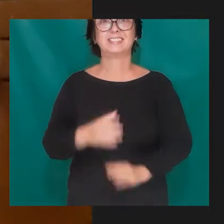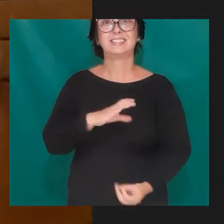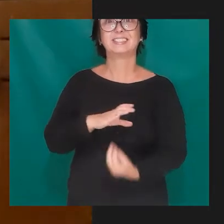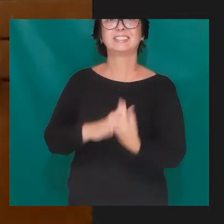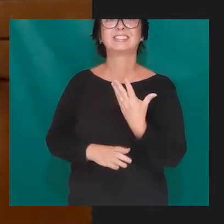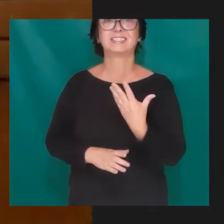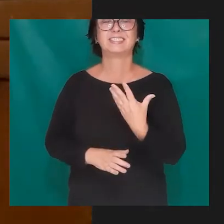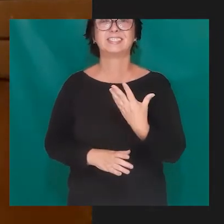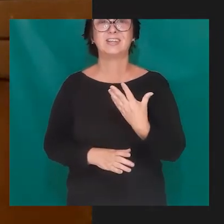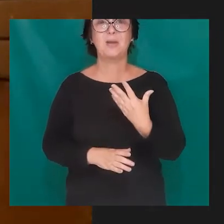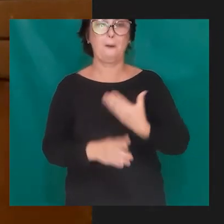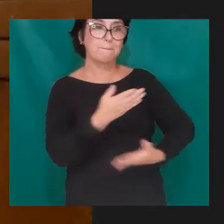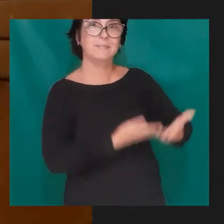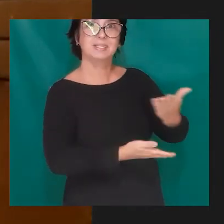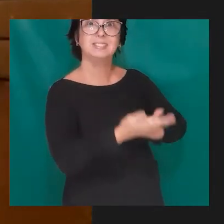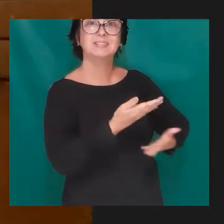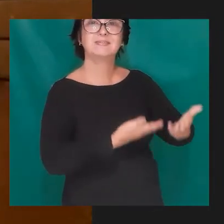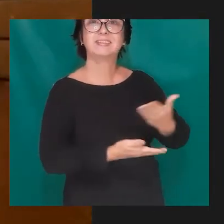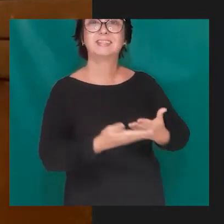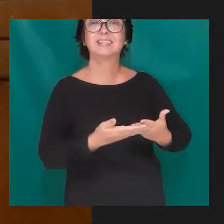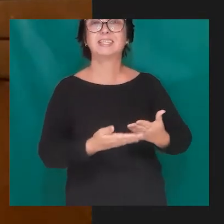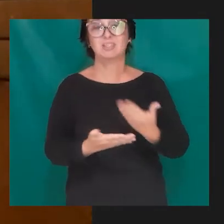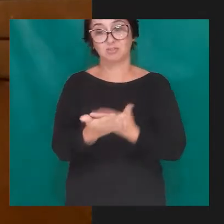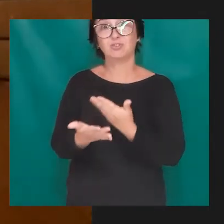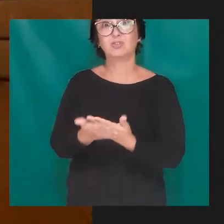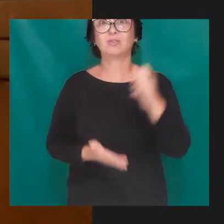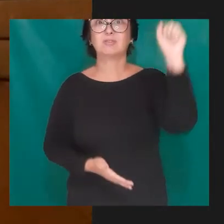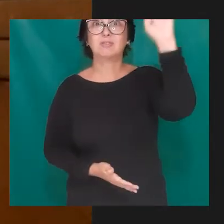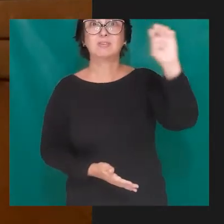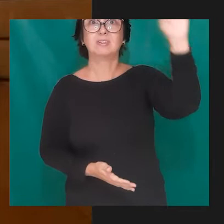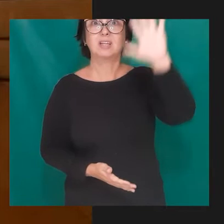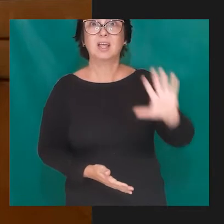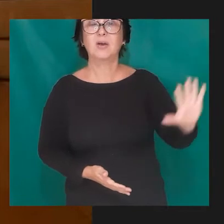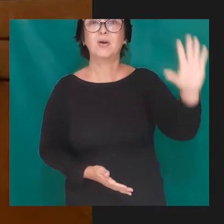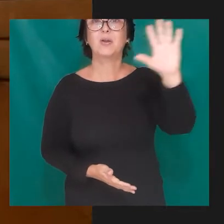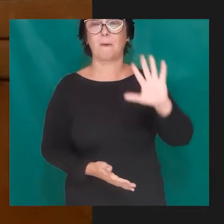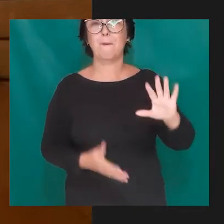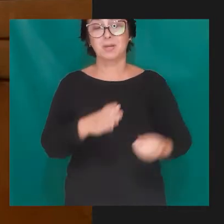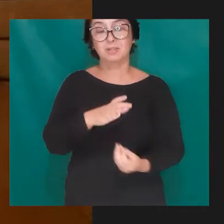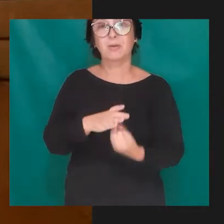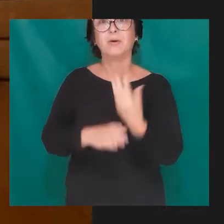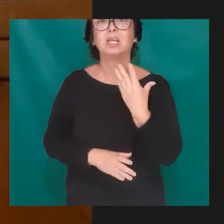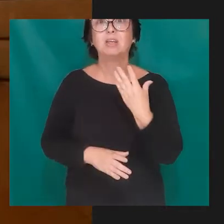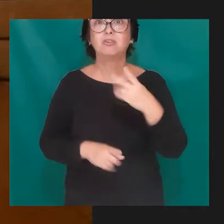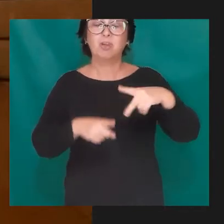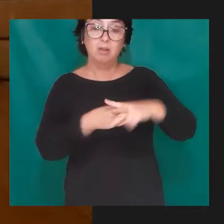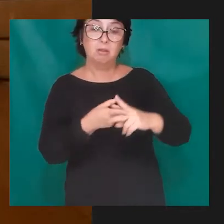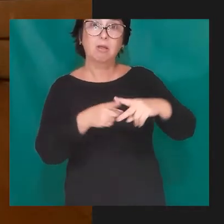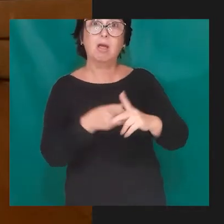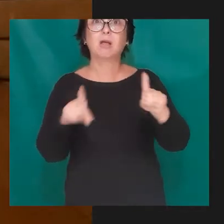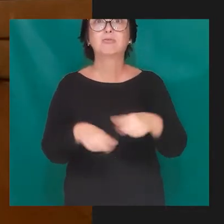criou, não existe, eu participei de um estudo na Europa, na origem do acordeão, sobre os